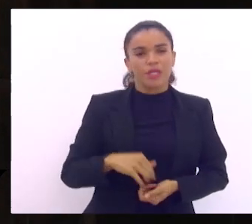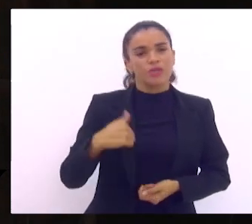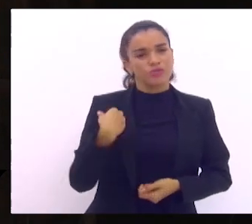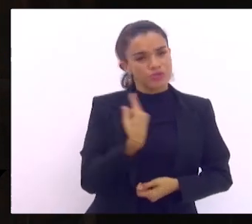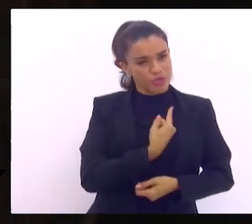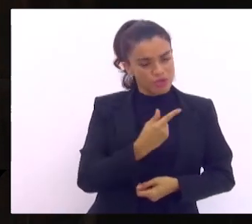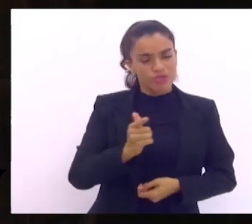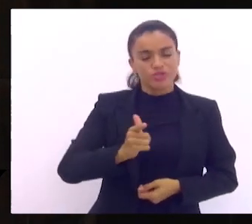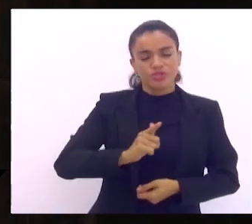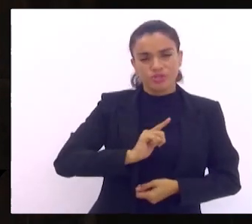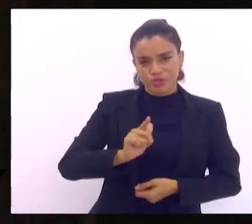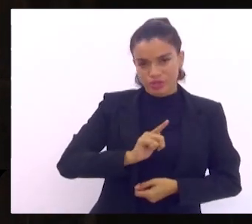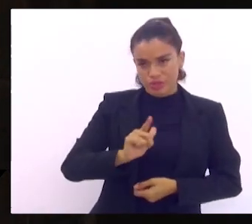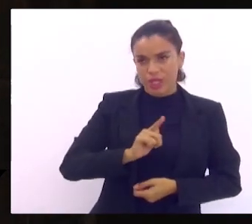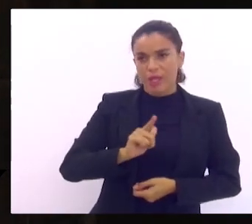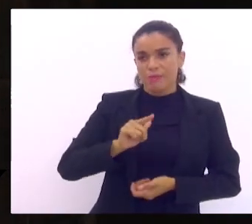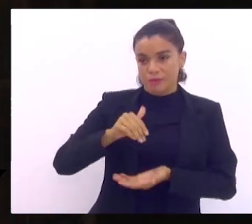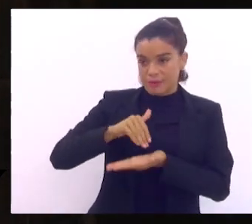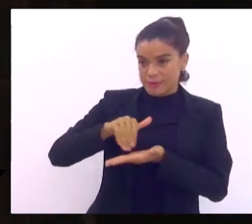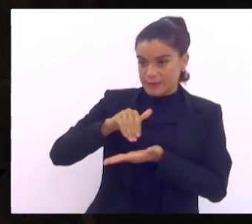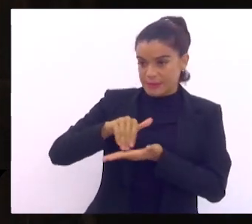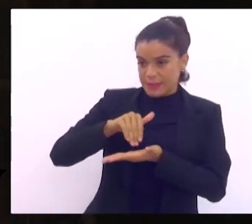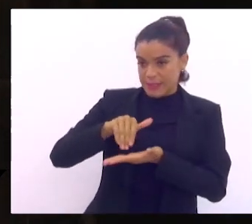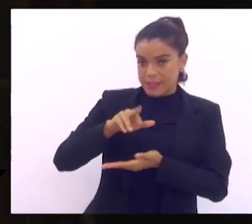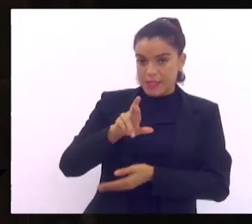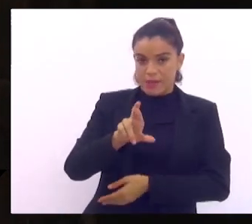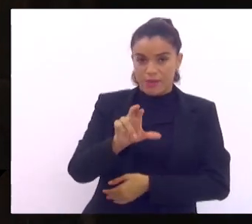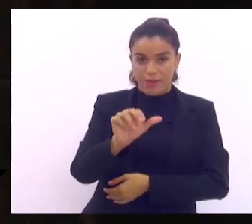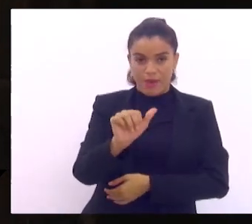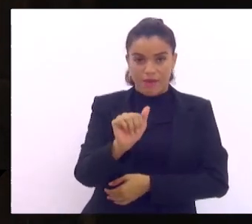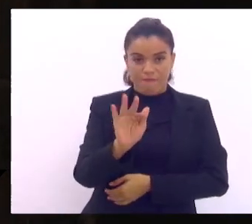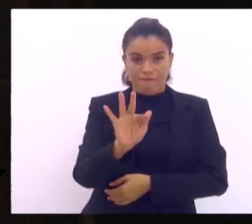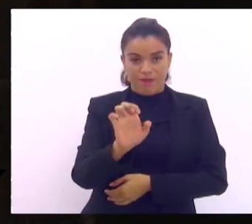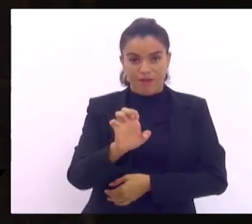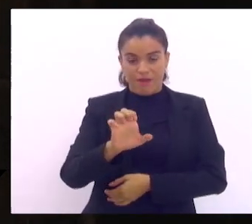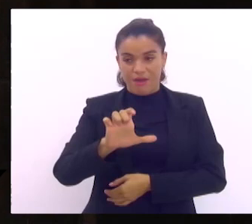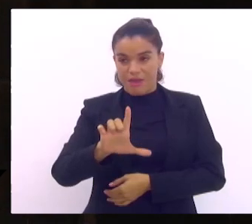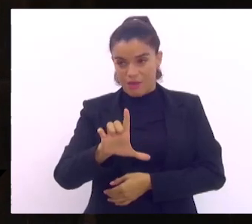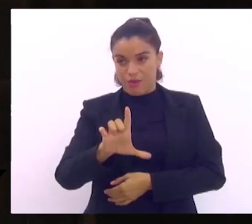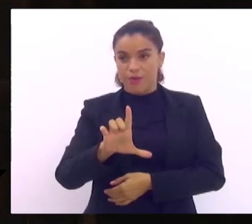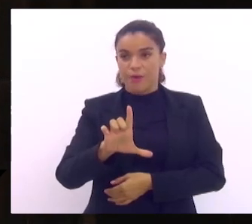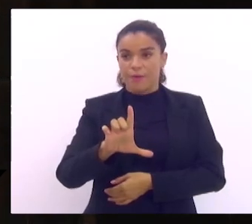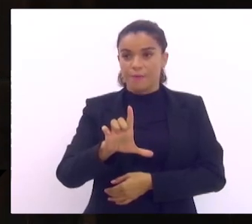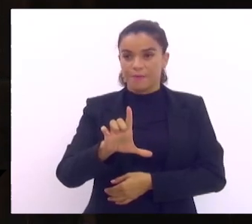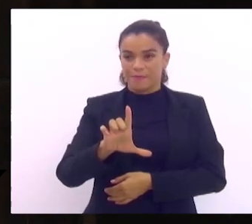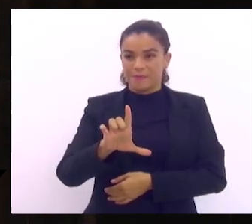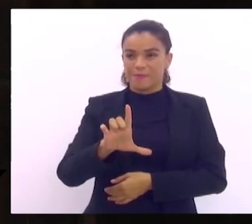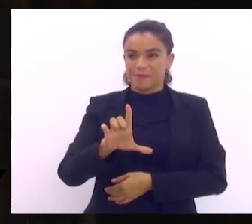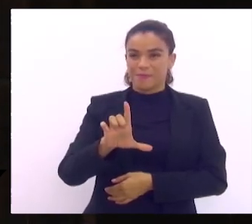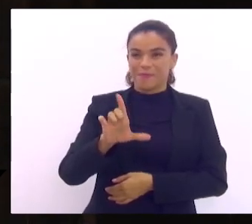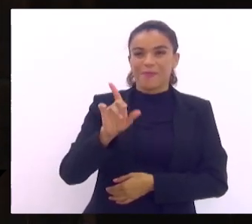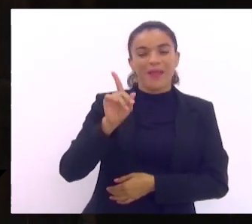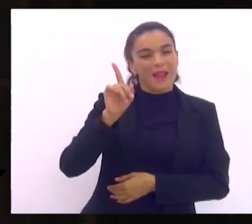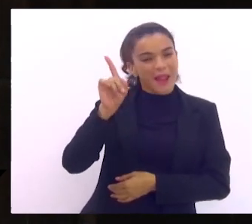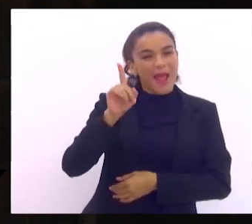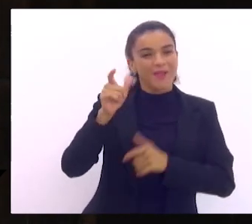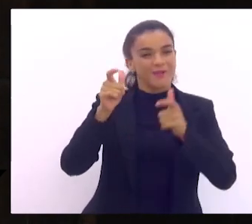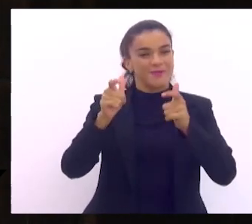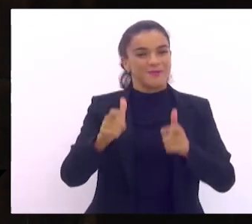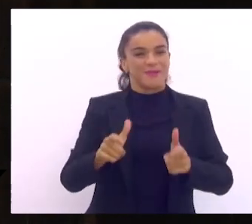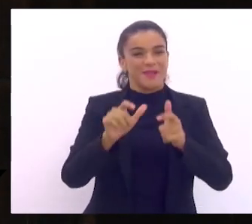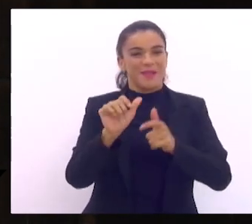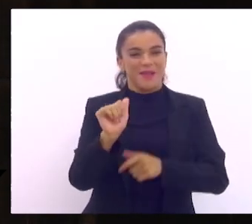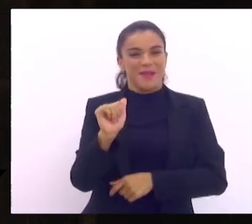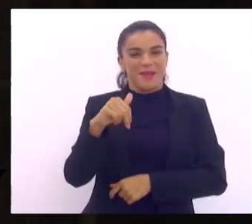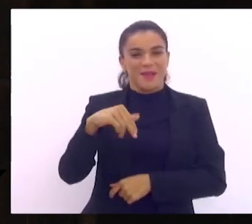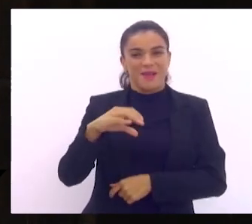também, secretário Rafael Pisciani, meu contemporâneo lá do Parque Anchieta, onde